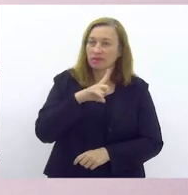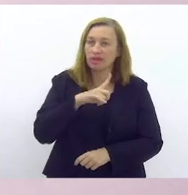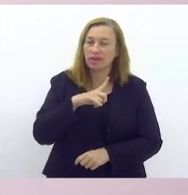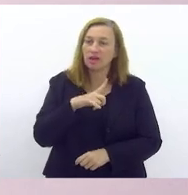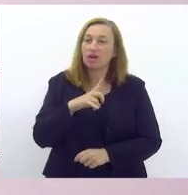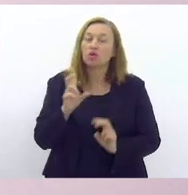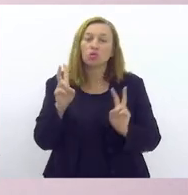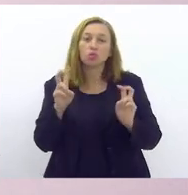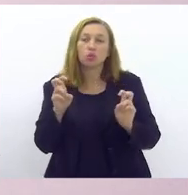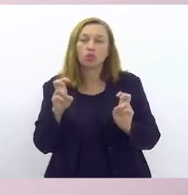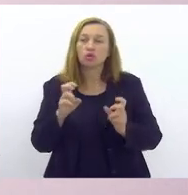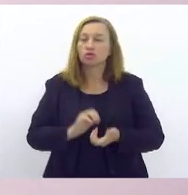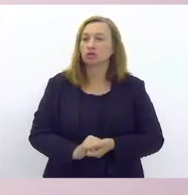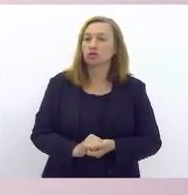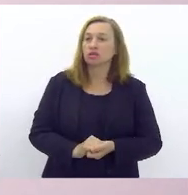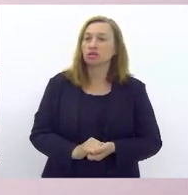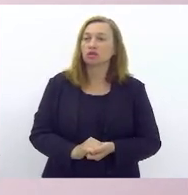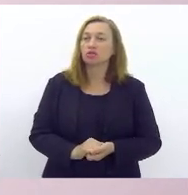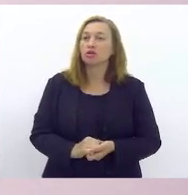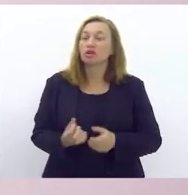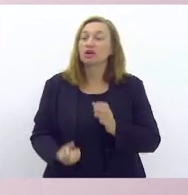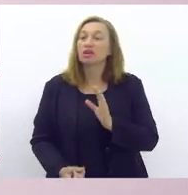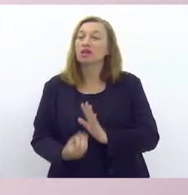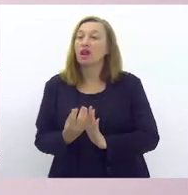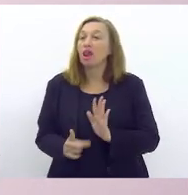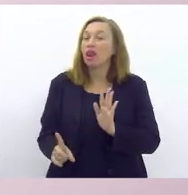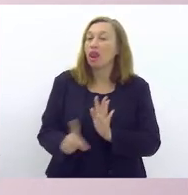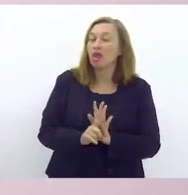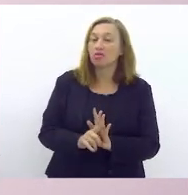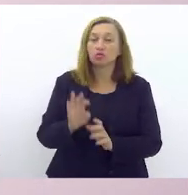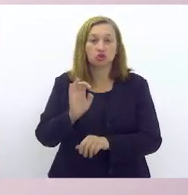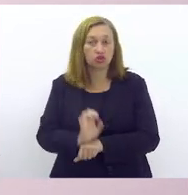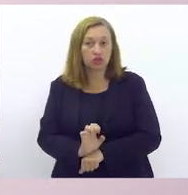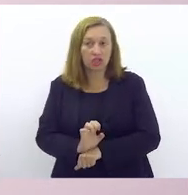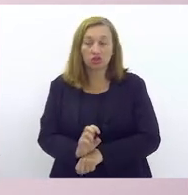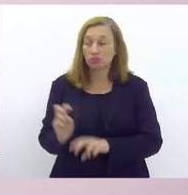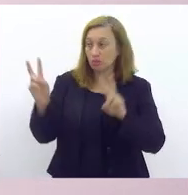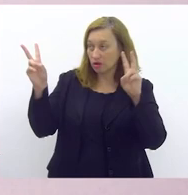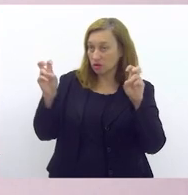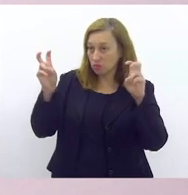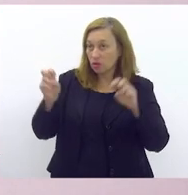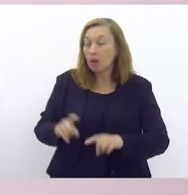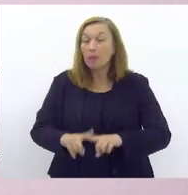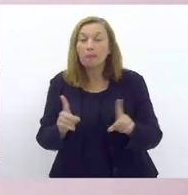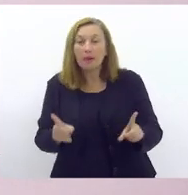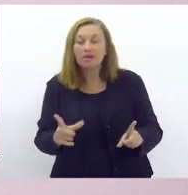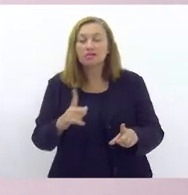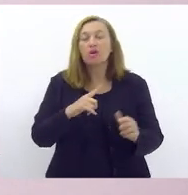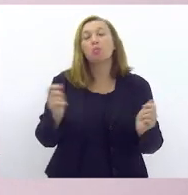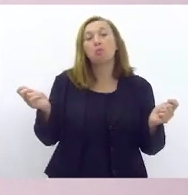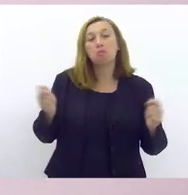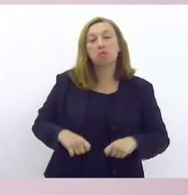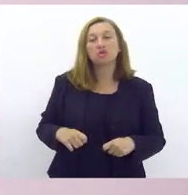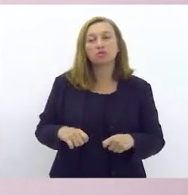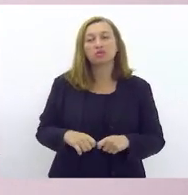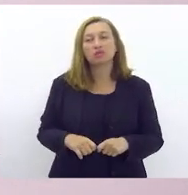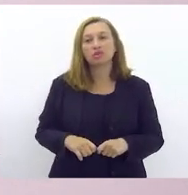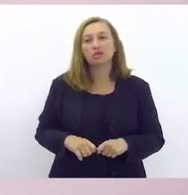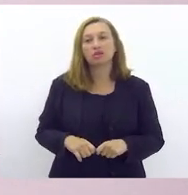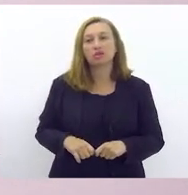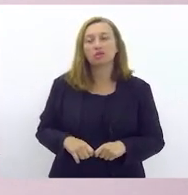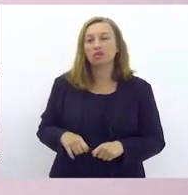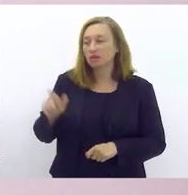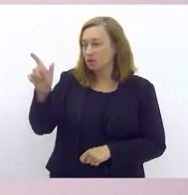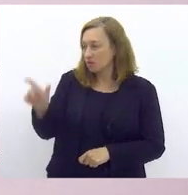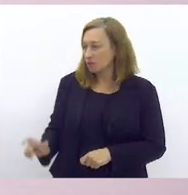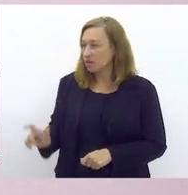questão sobre legislar, né, no Estado sobre isso, mas que há uma possibilidade, a figura do Raimão